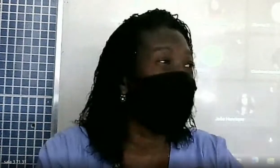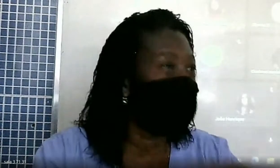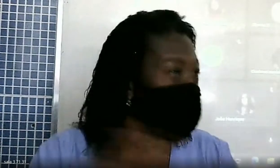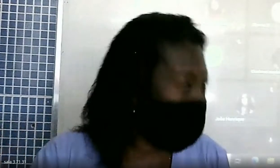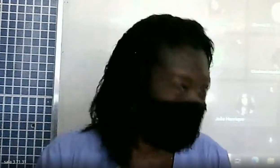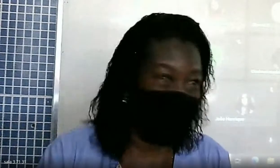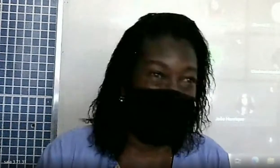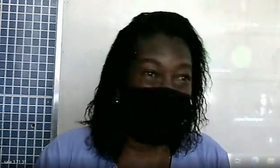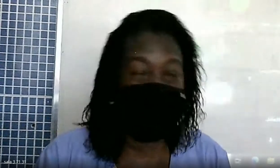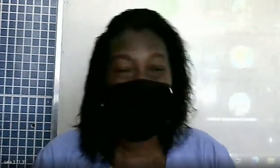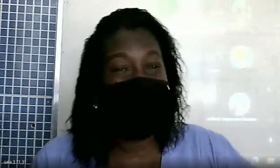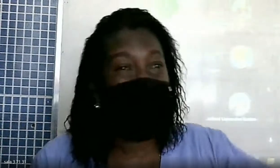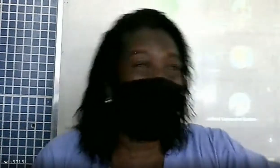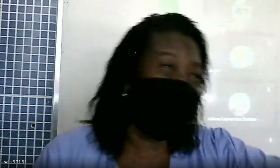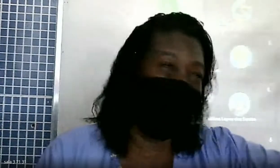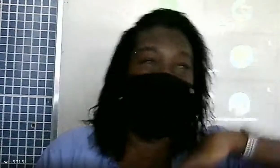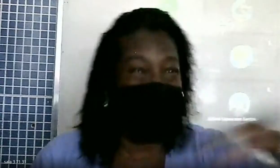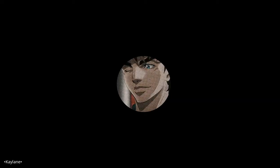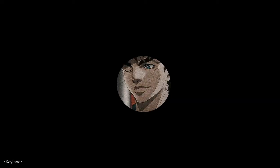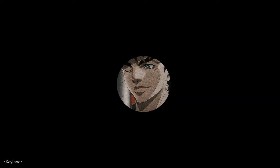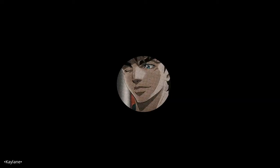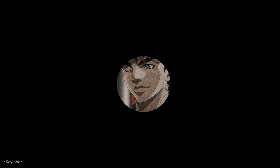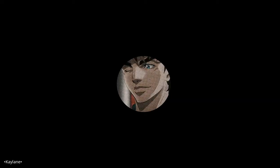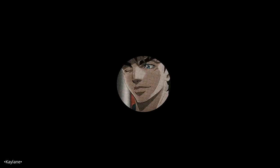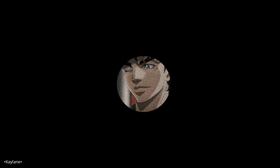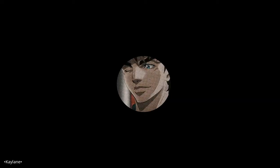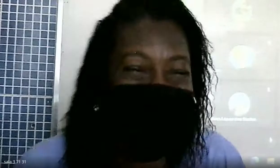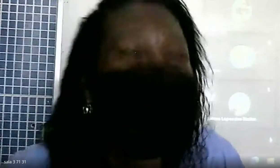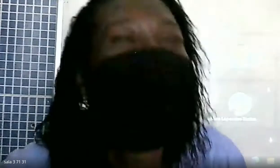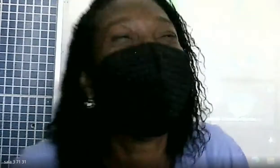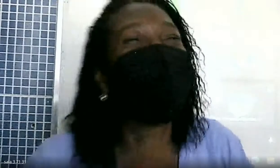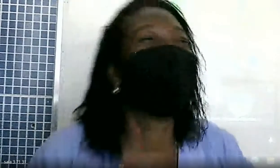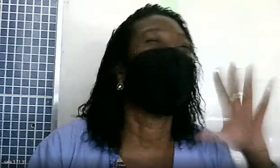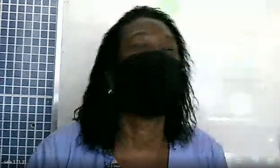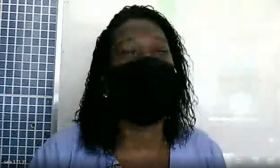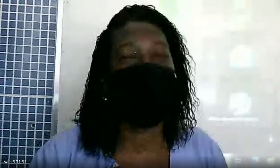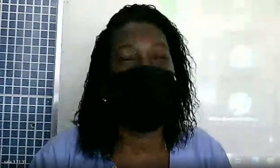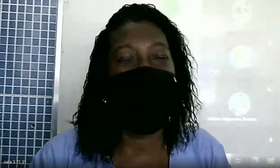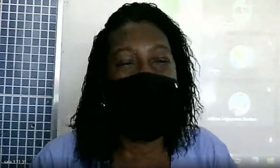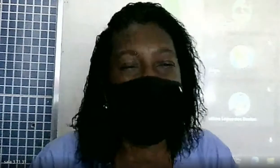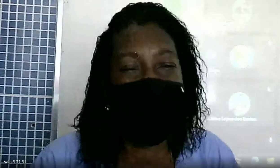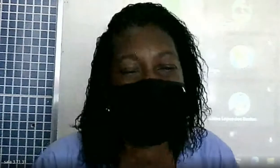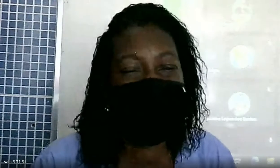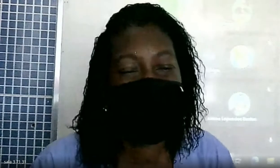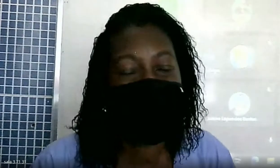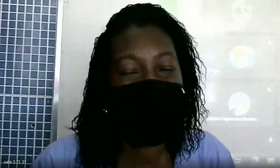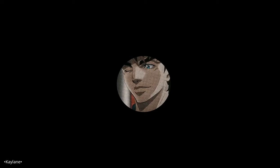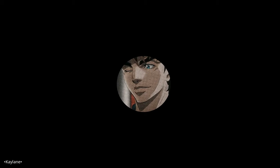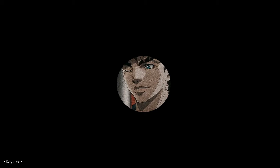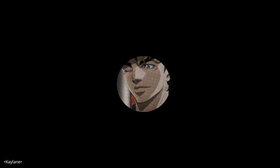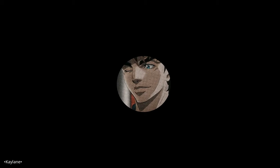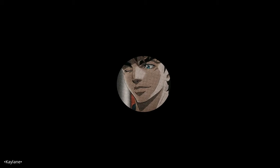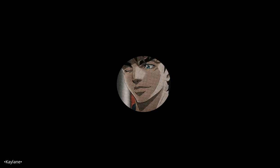gente tinha os nossos passos diferentes. Daqui a pouco o tamanho todo dançando. Dançando aquelas passos. Fala, meu amor.